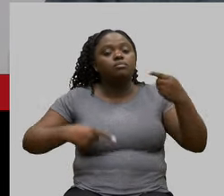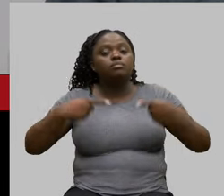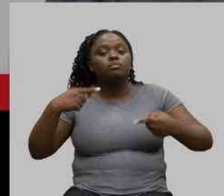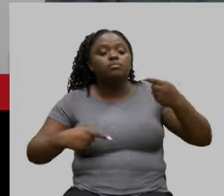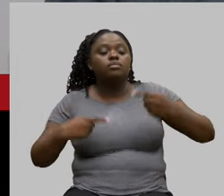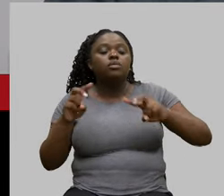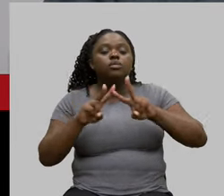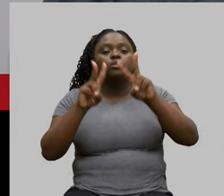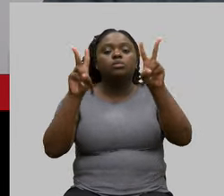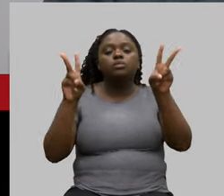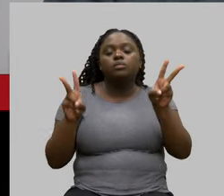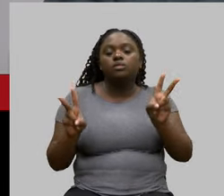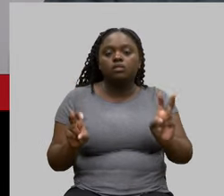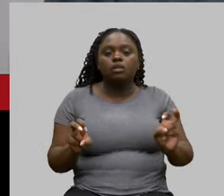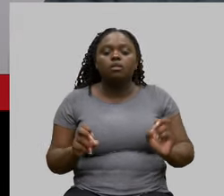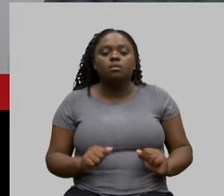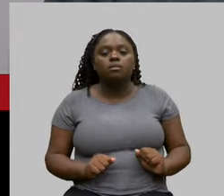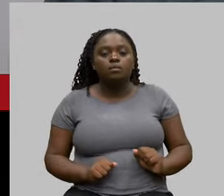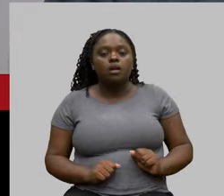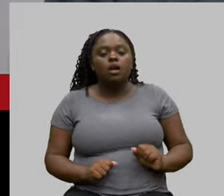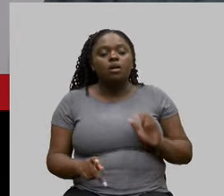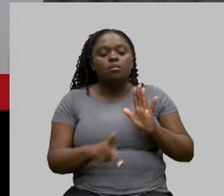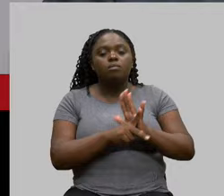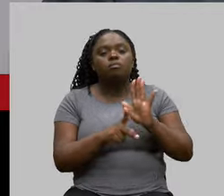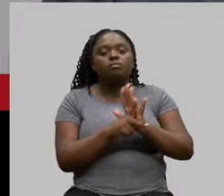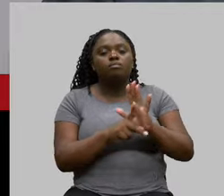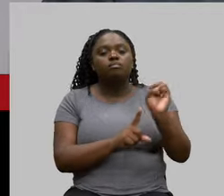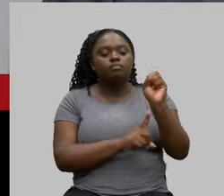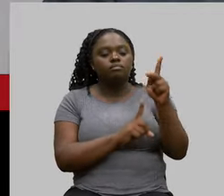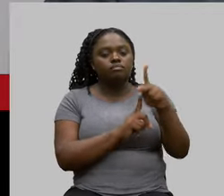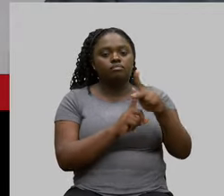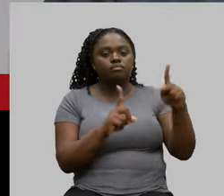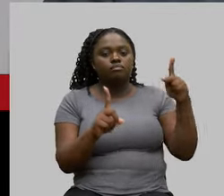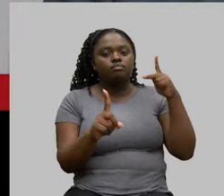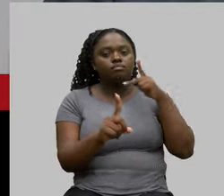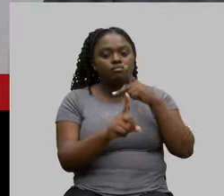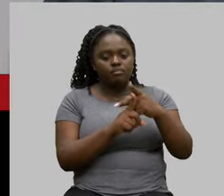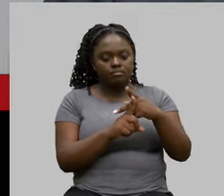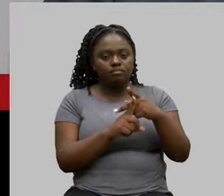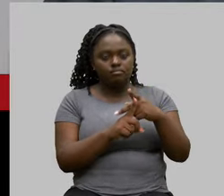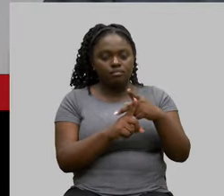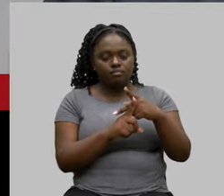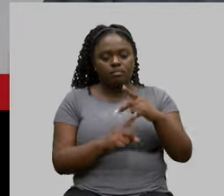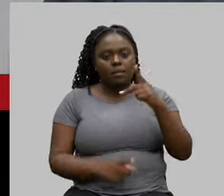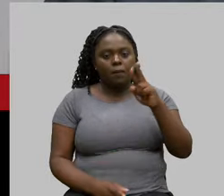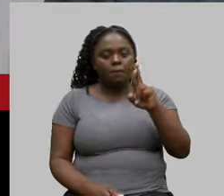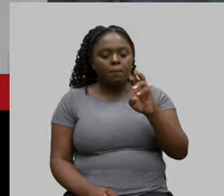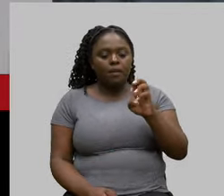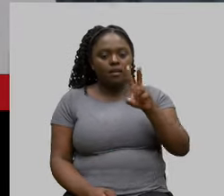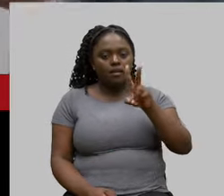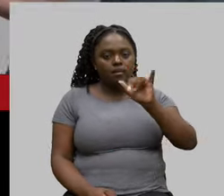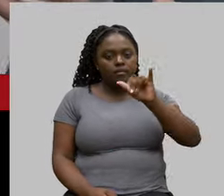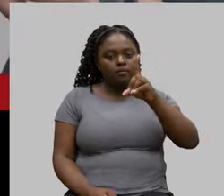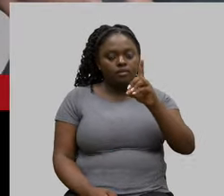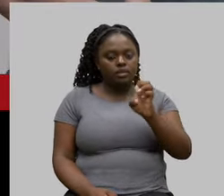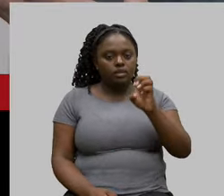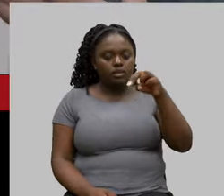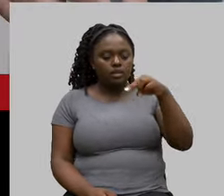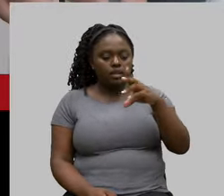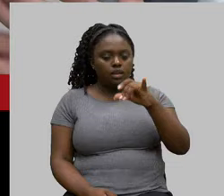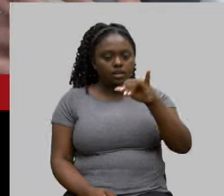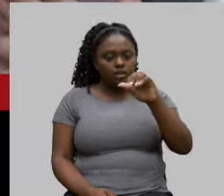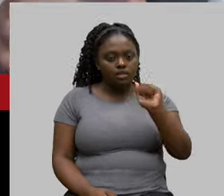os regimes próprios de Previdência Social né Eh e nós interessamos pelo pelo